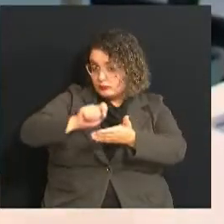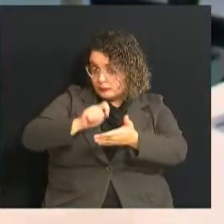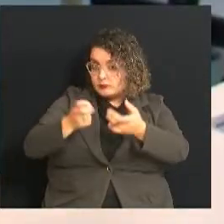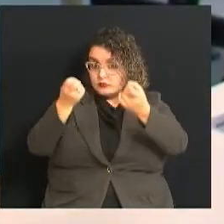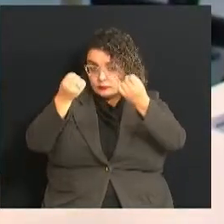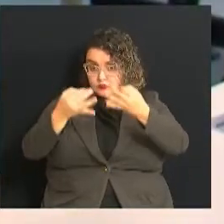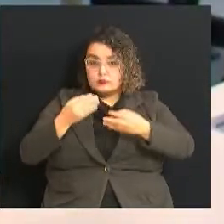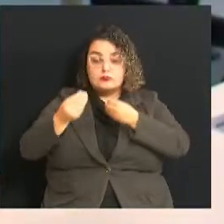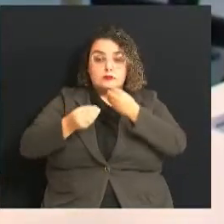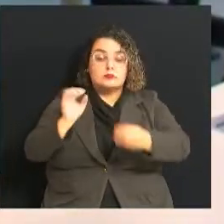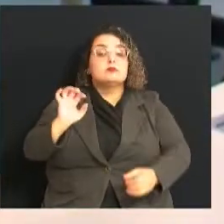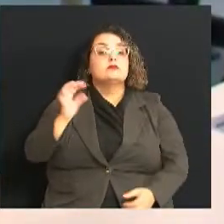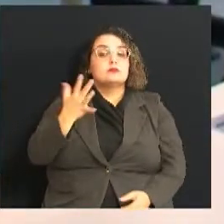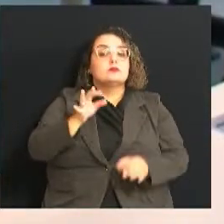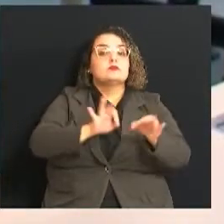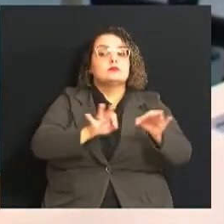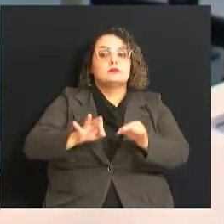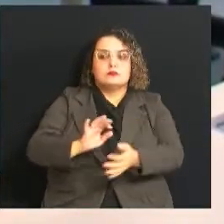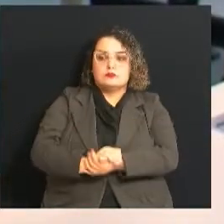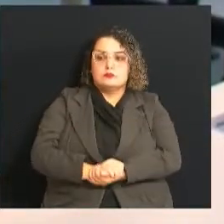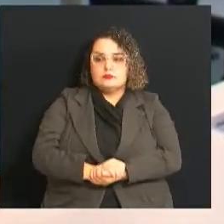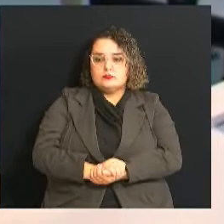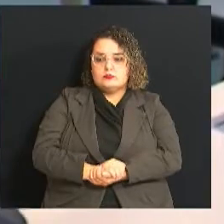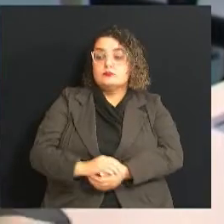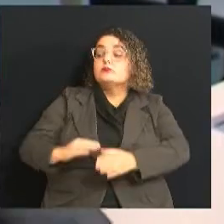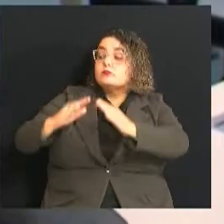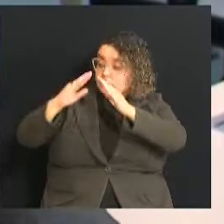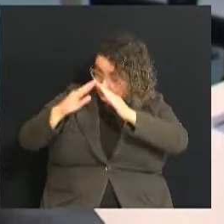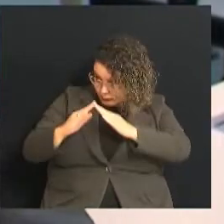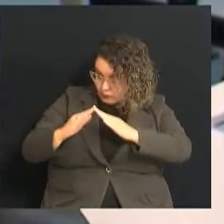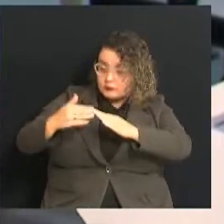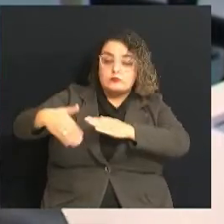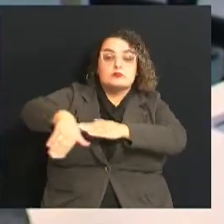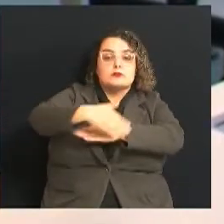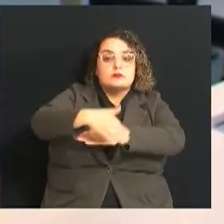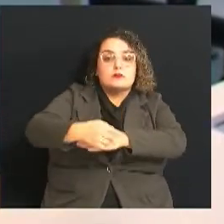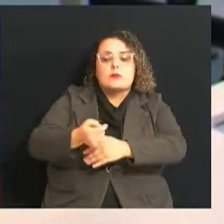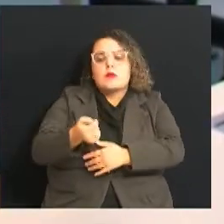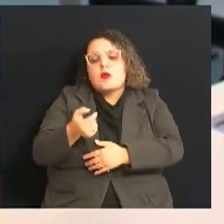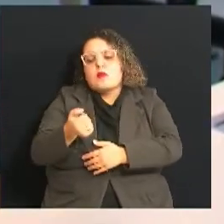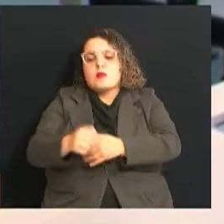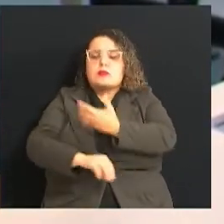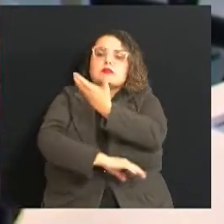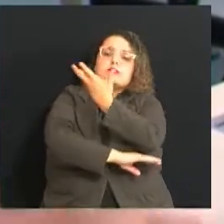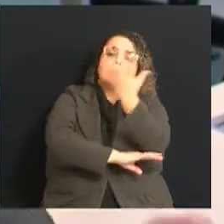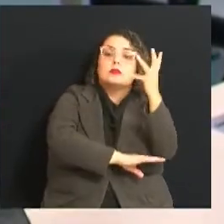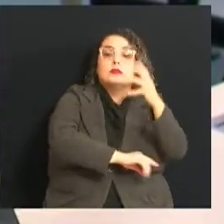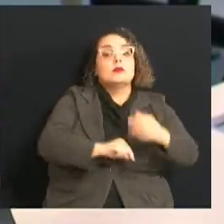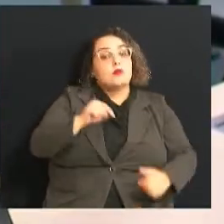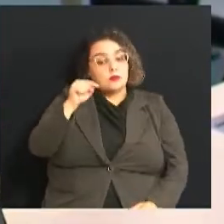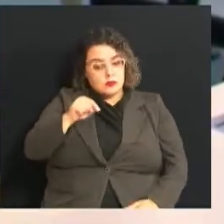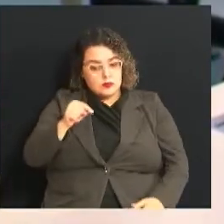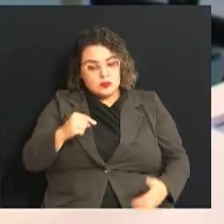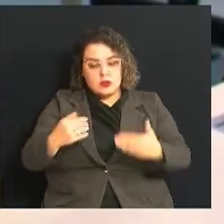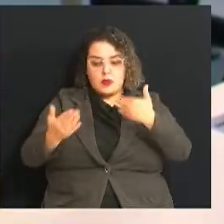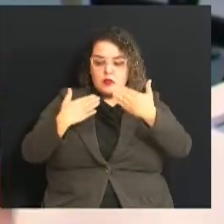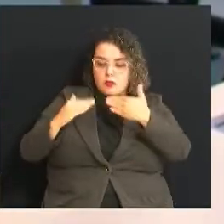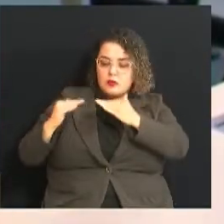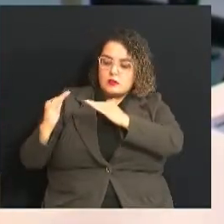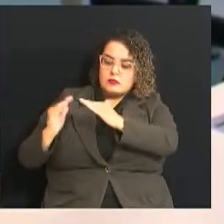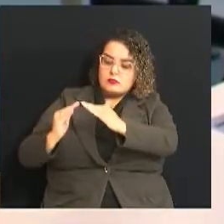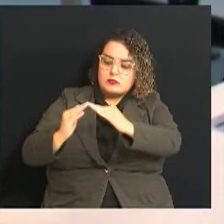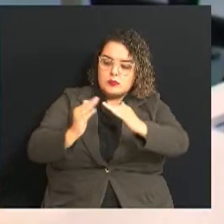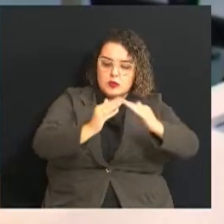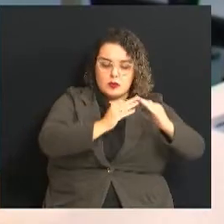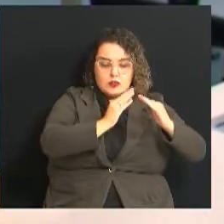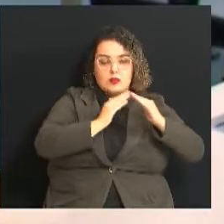vai funcionar o programa. Você mora numa rua que tenha pouca árvore, Você converse com seus vizinhos,